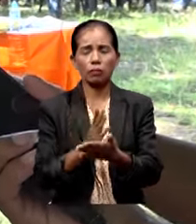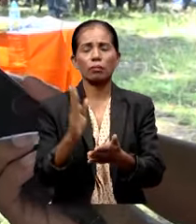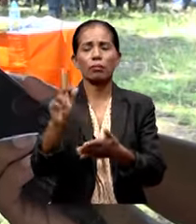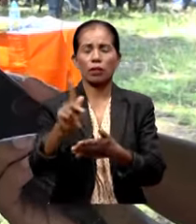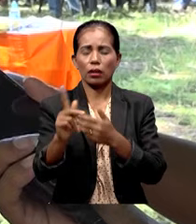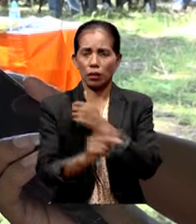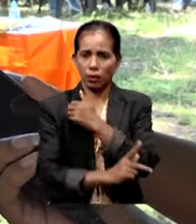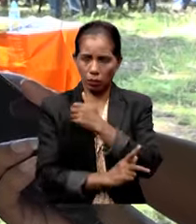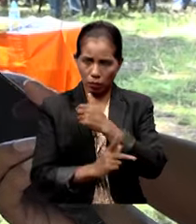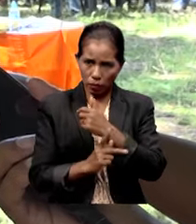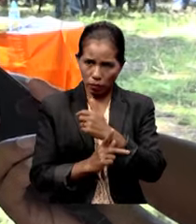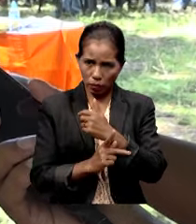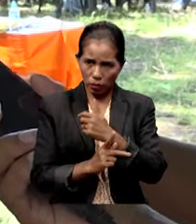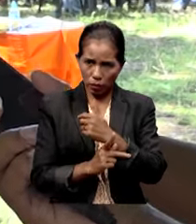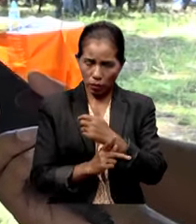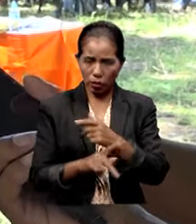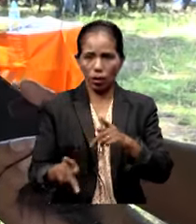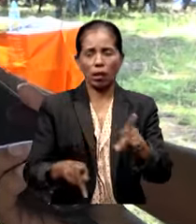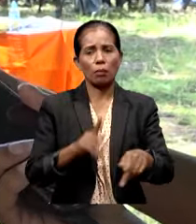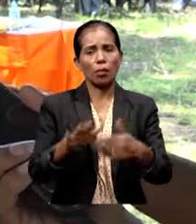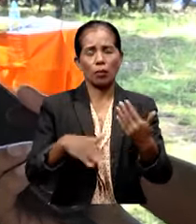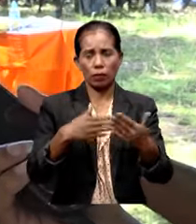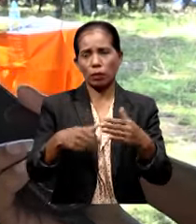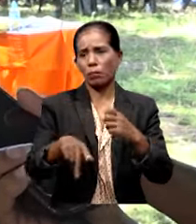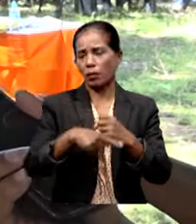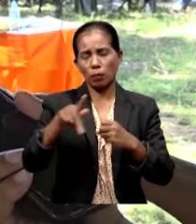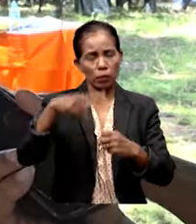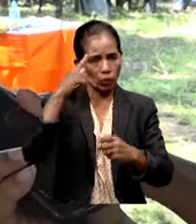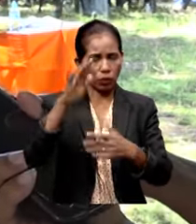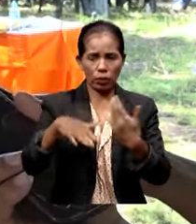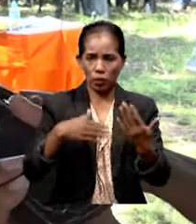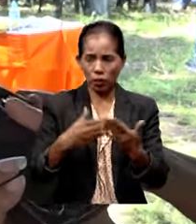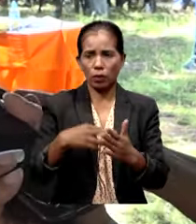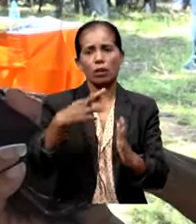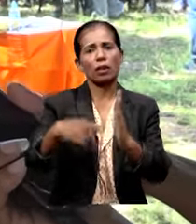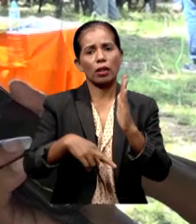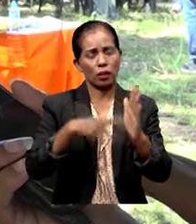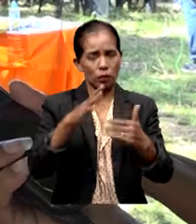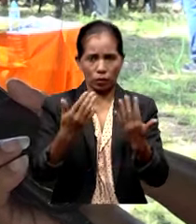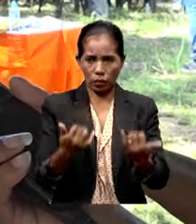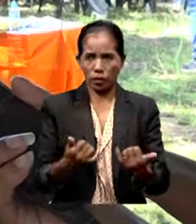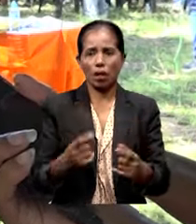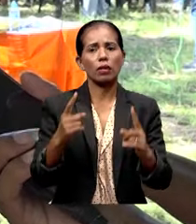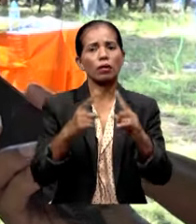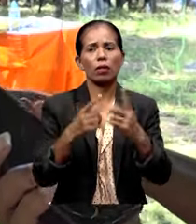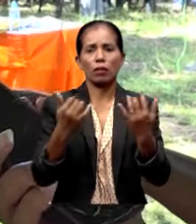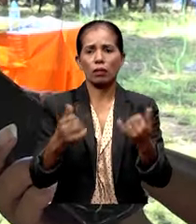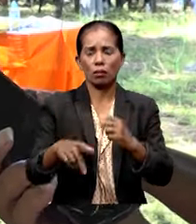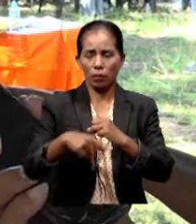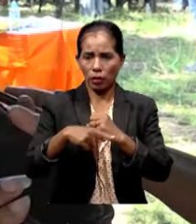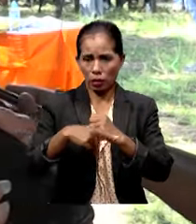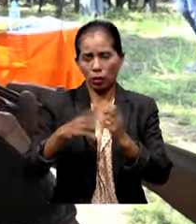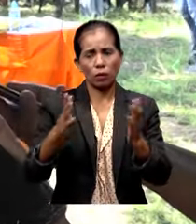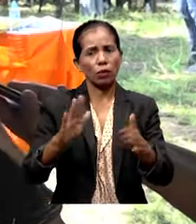asunto nasional interesse nasional emma hotunia partido politiko hotunia ngan tato requisito sira ne mas na realidade bancada sira